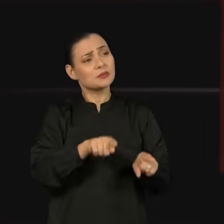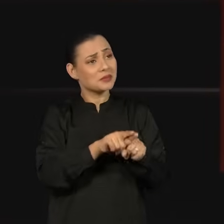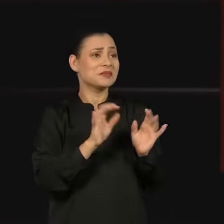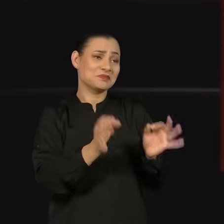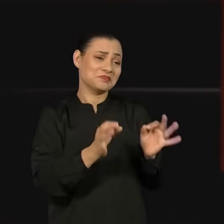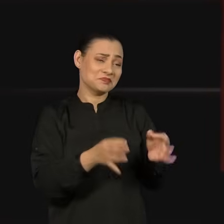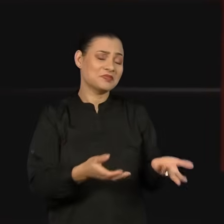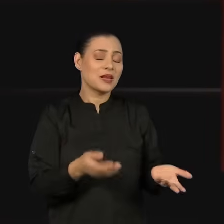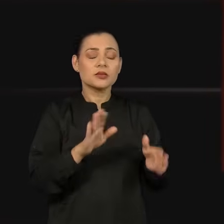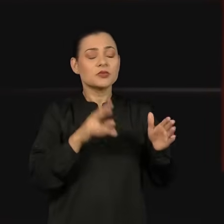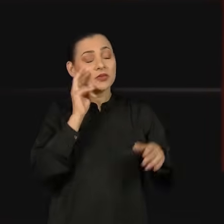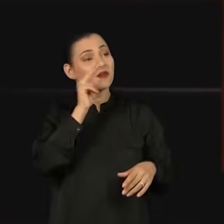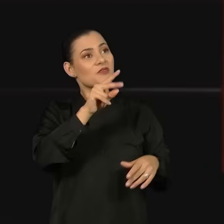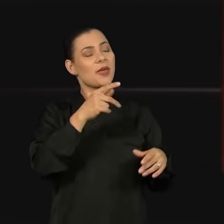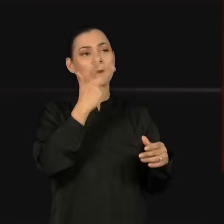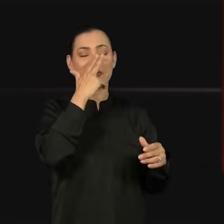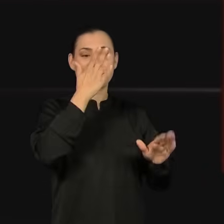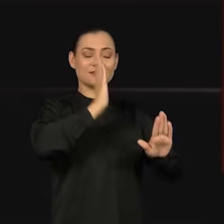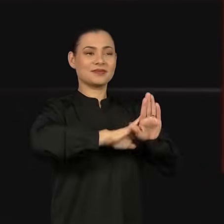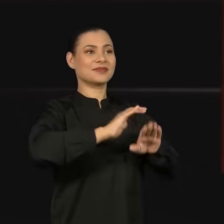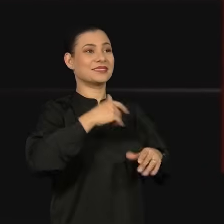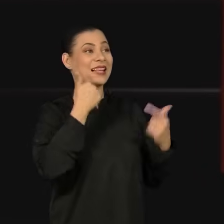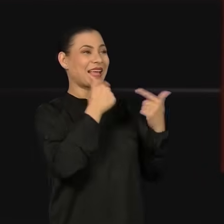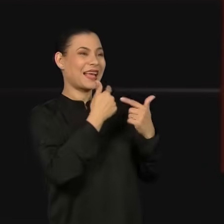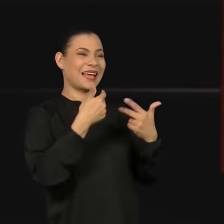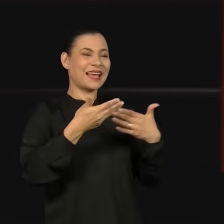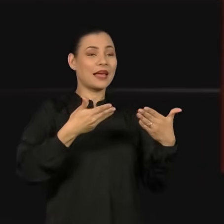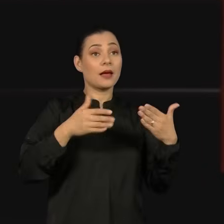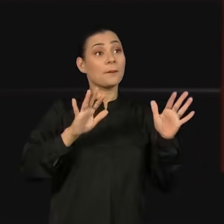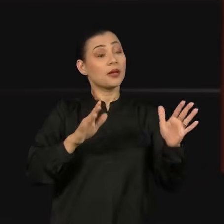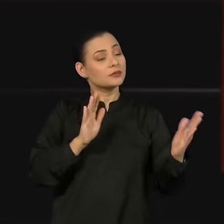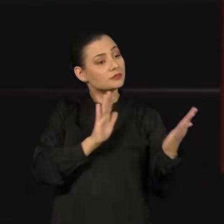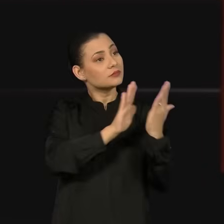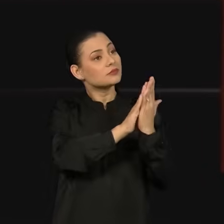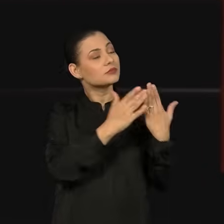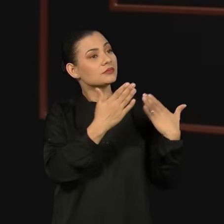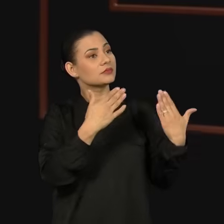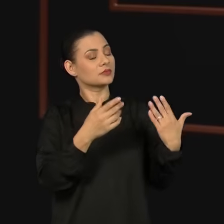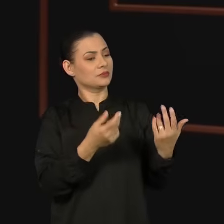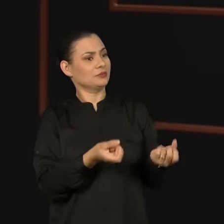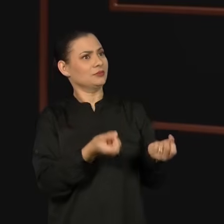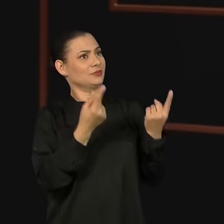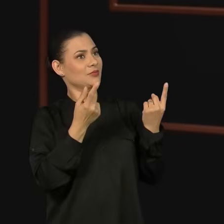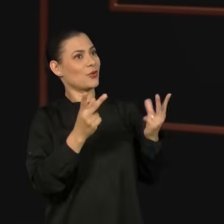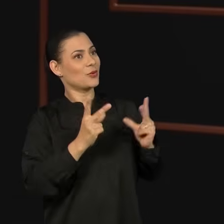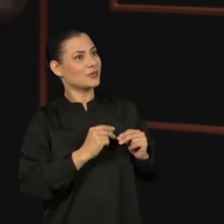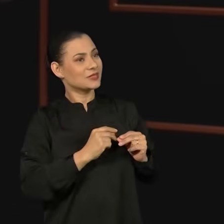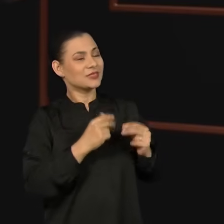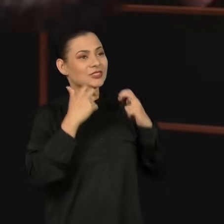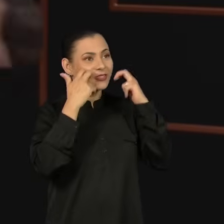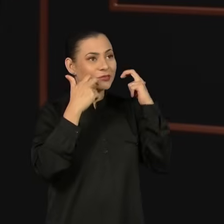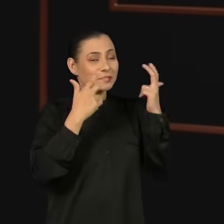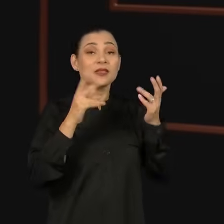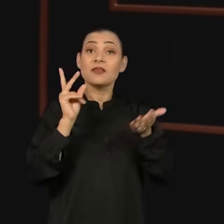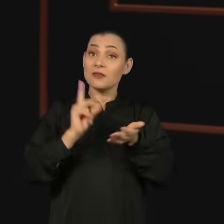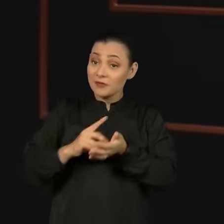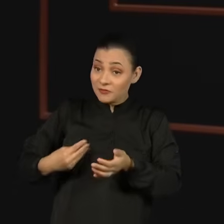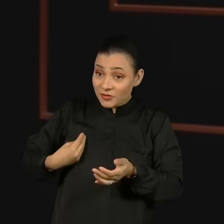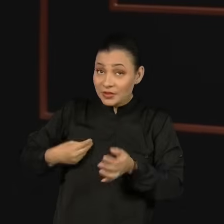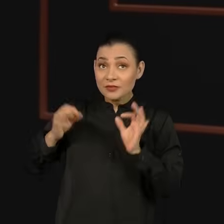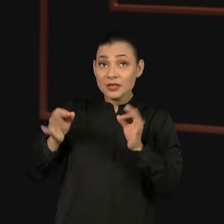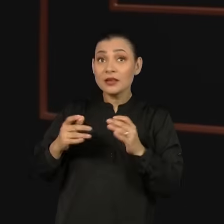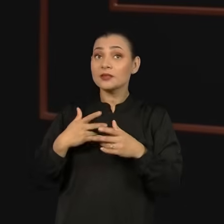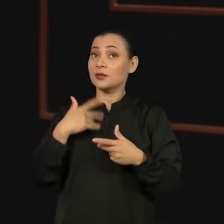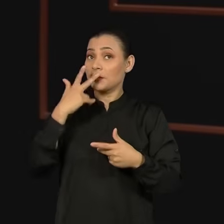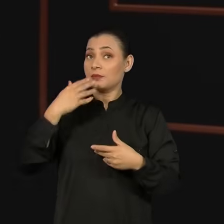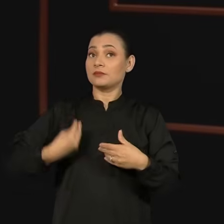vê a pessoa no palco toda extrovertida e vê pessoalmente e fala, nossa, né? E é engraçado pessoa. que às vezes a pessoa na vida real é toda assim,